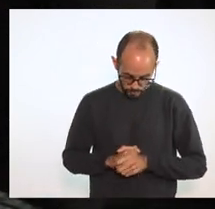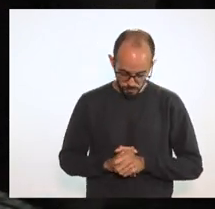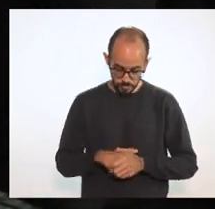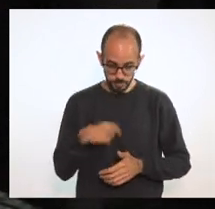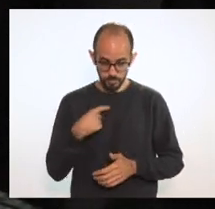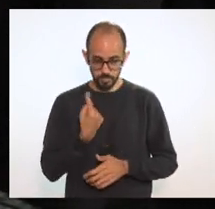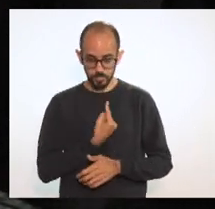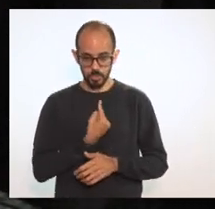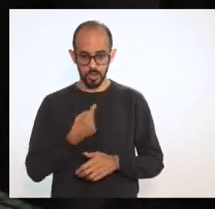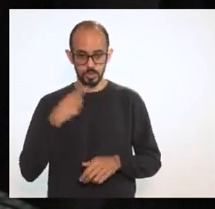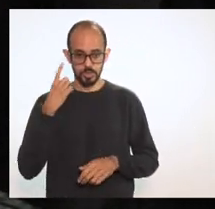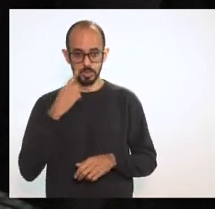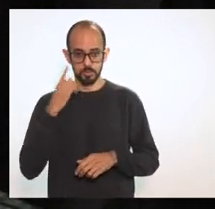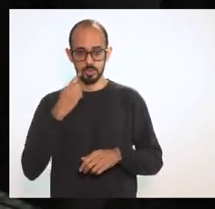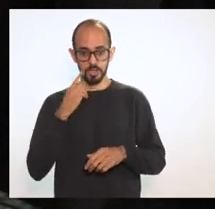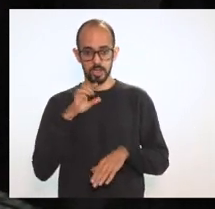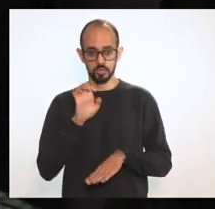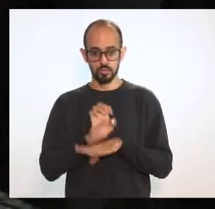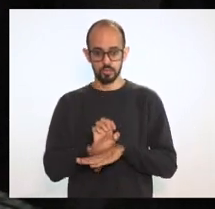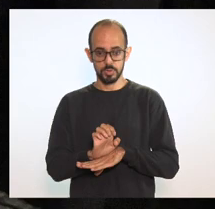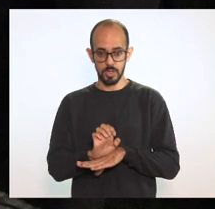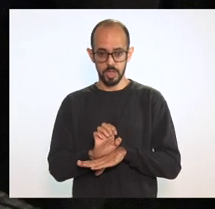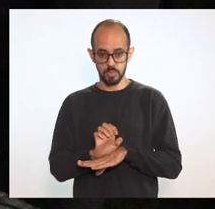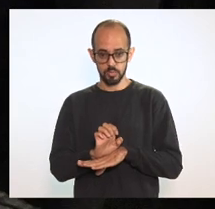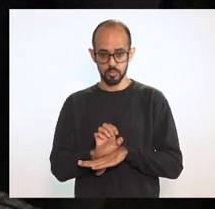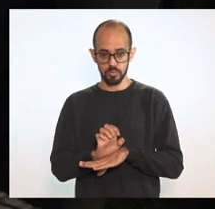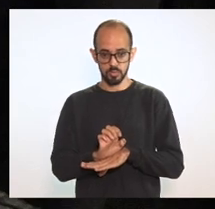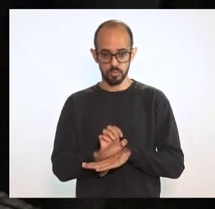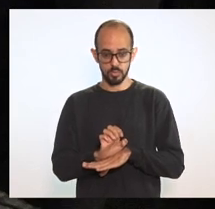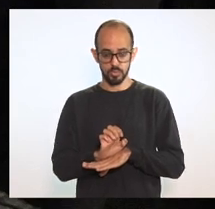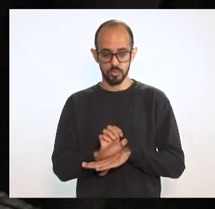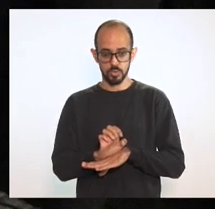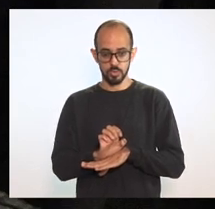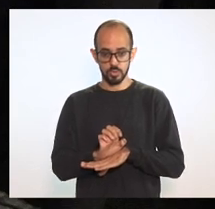Nós, deputados estaduais, tivemos aqui duas perdas